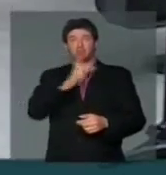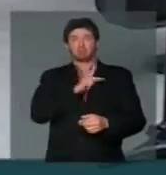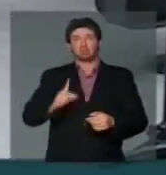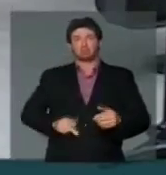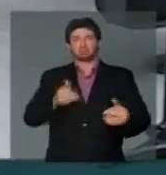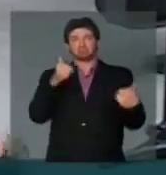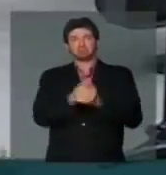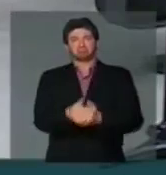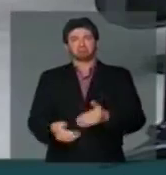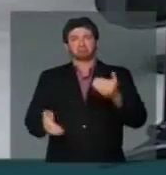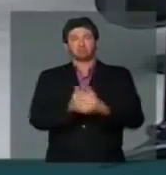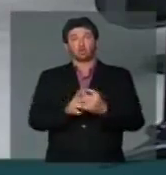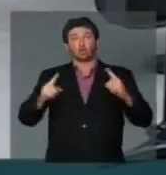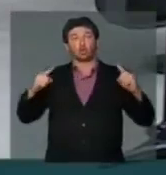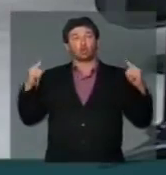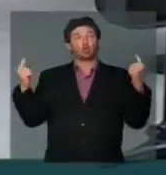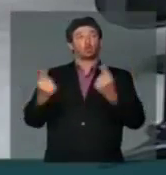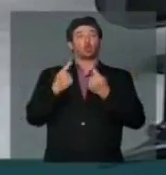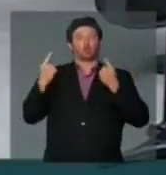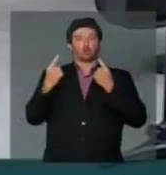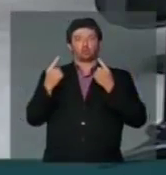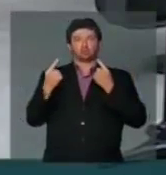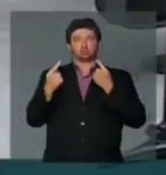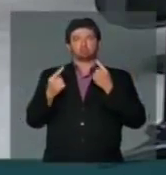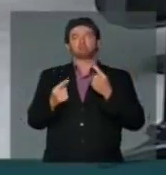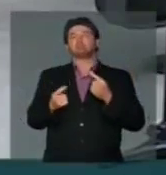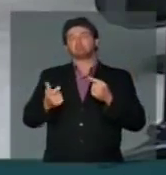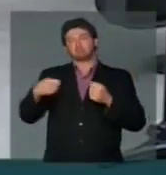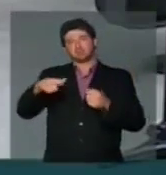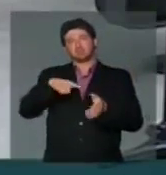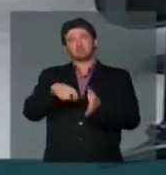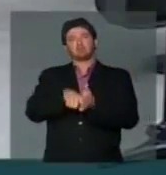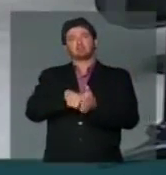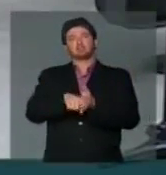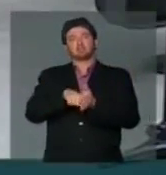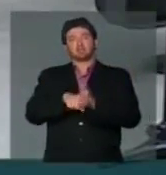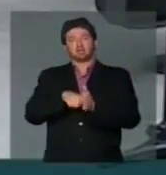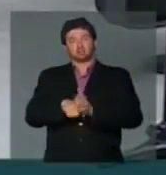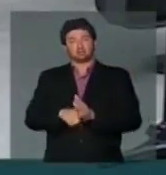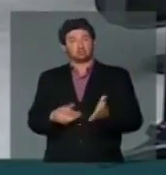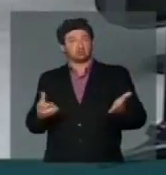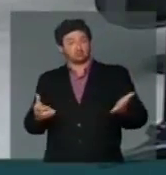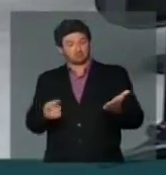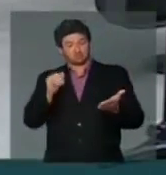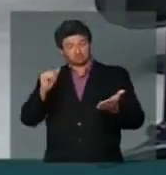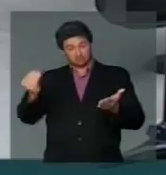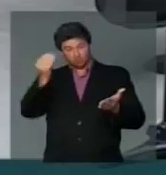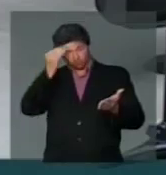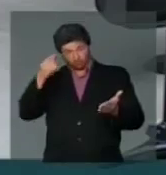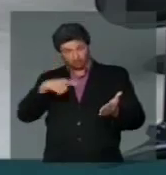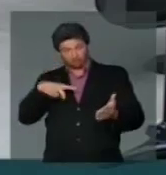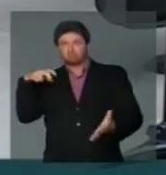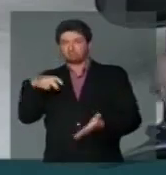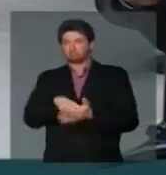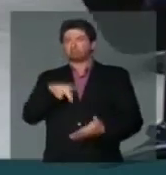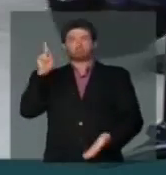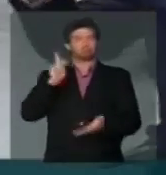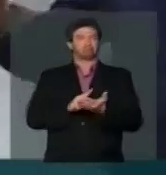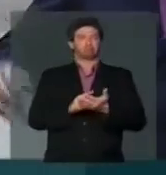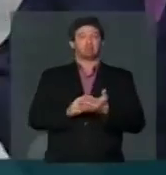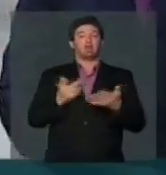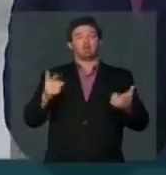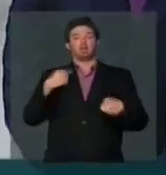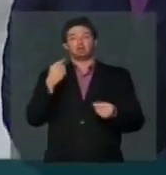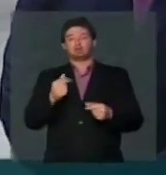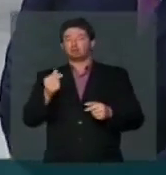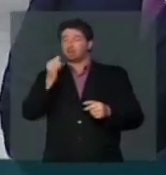presidente da República. Todos, absolutamente todos, têm que ser investigados e, no caso, quando culpados, punidos severamente, para que a gente